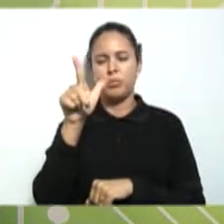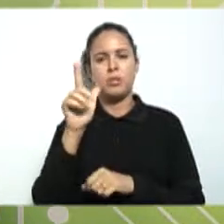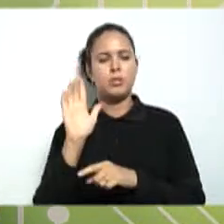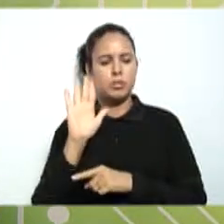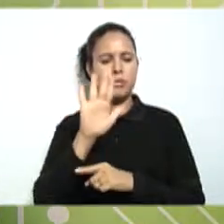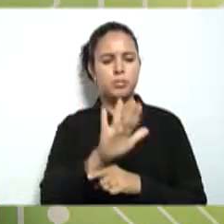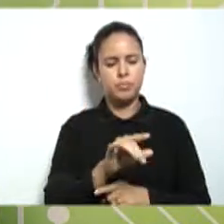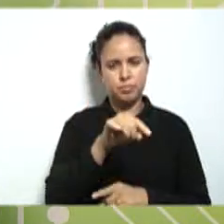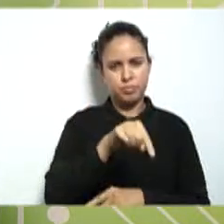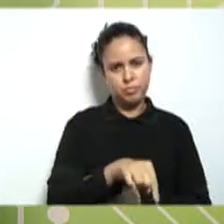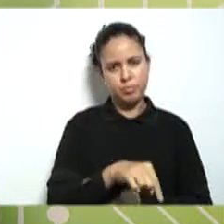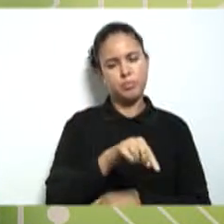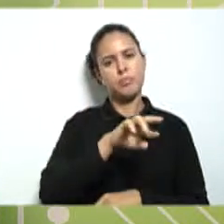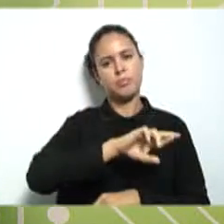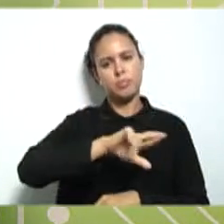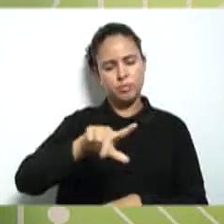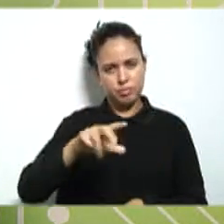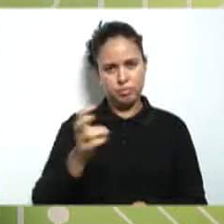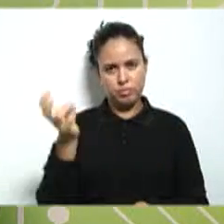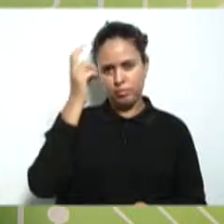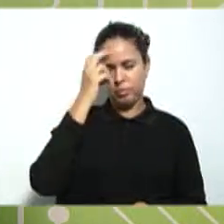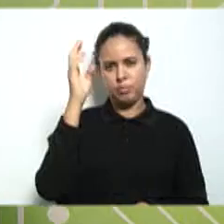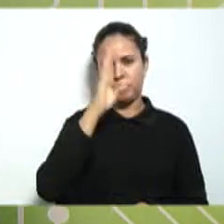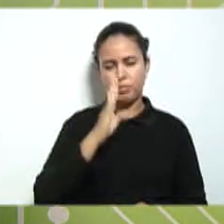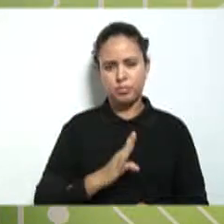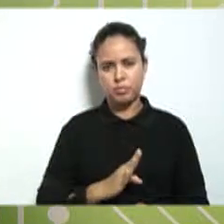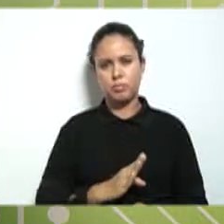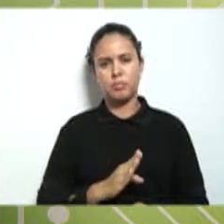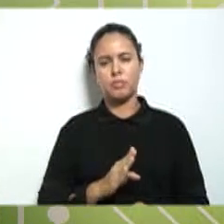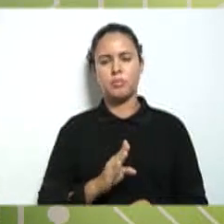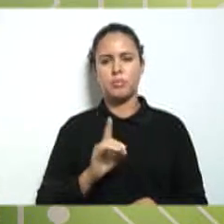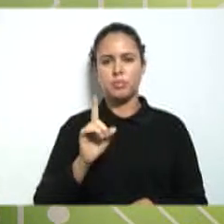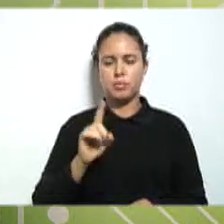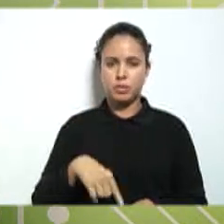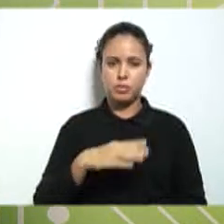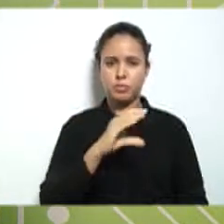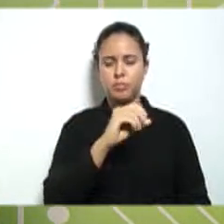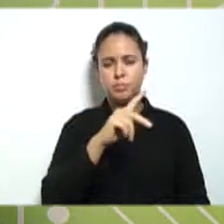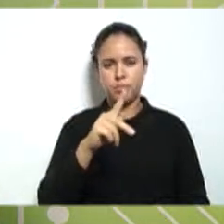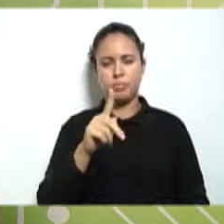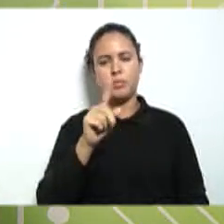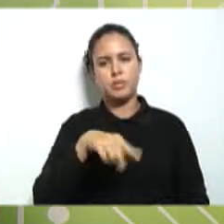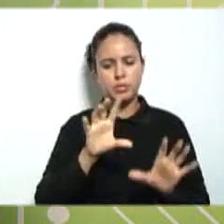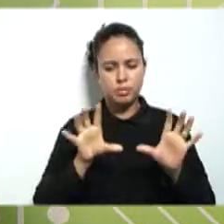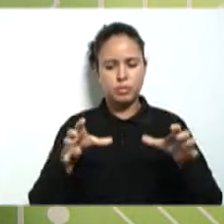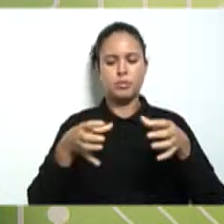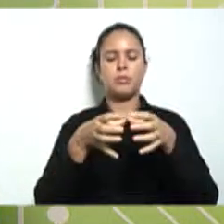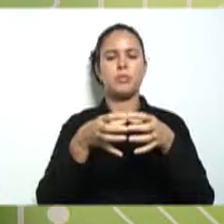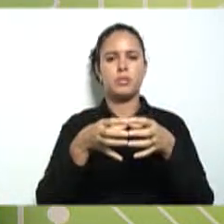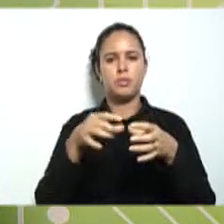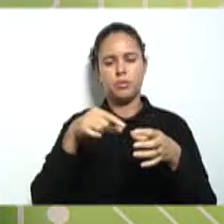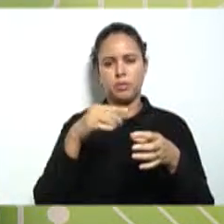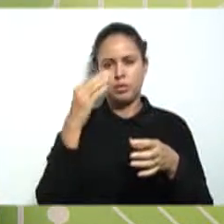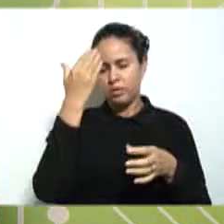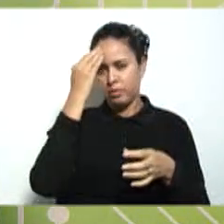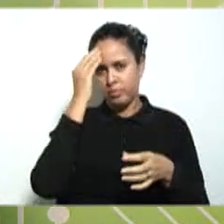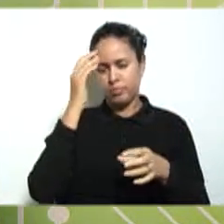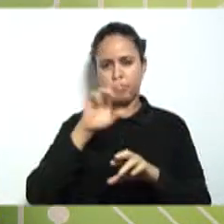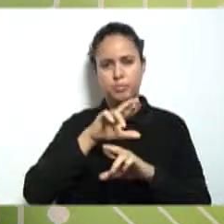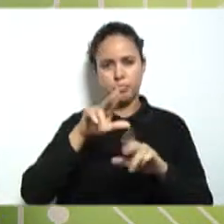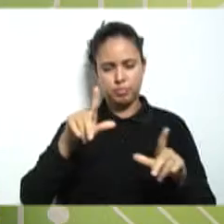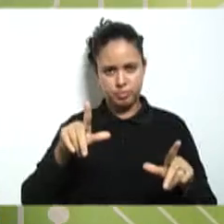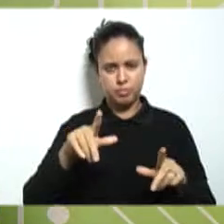culturais. A importância da cooperativa é captar essas diferenças culturais, compreender essas diferenças e usar isso como